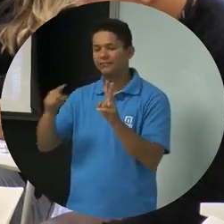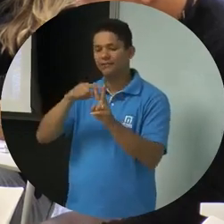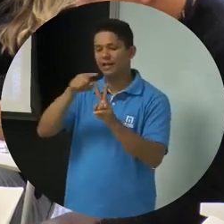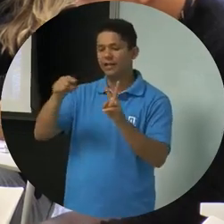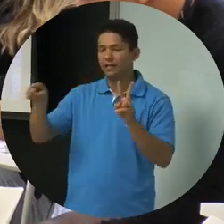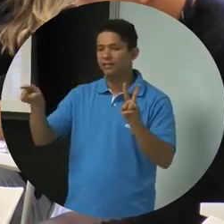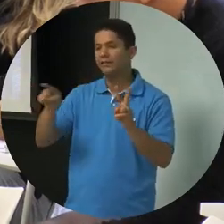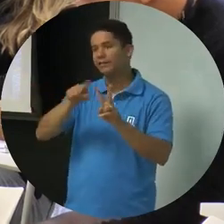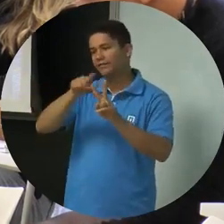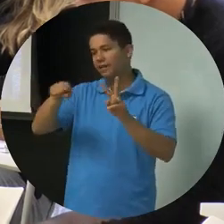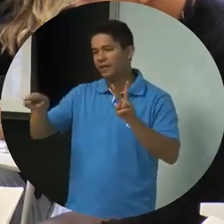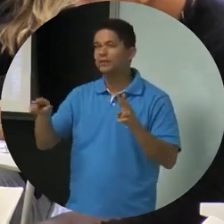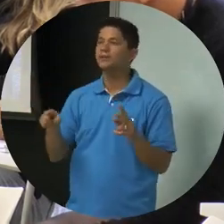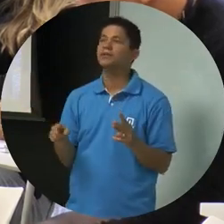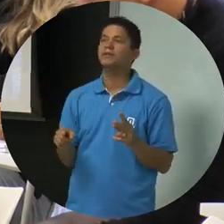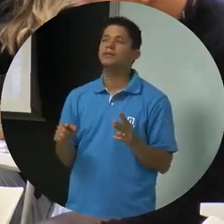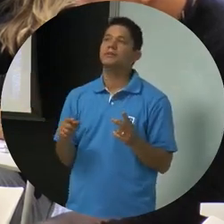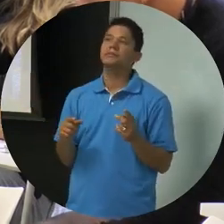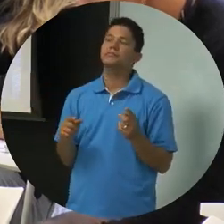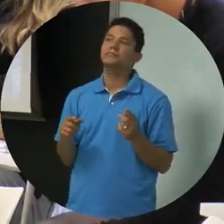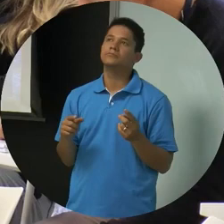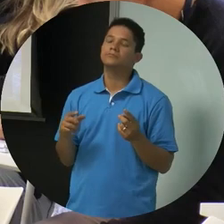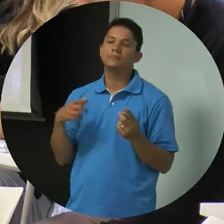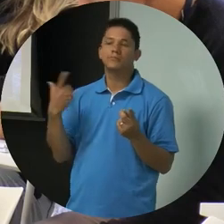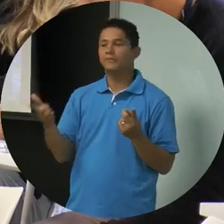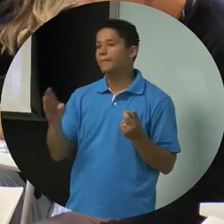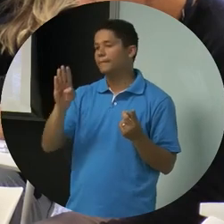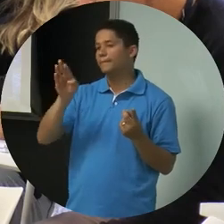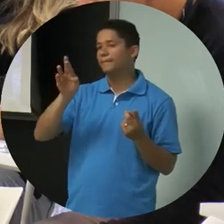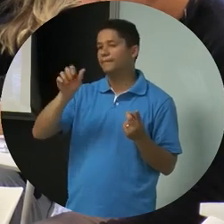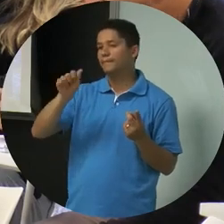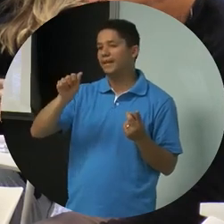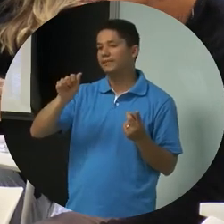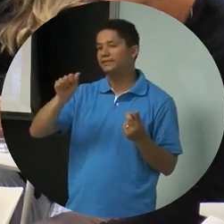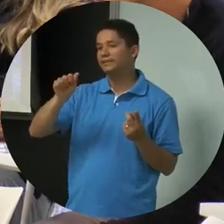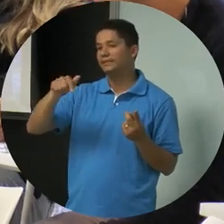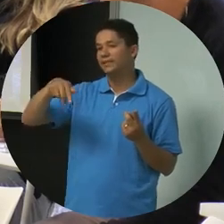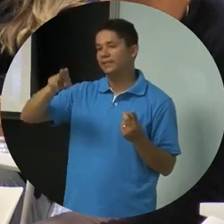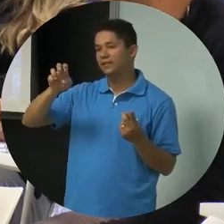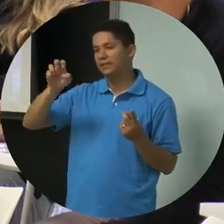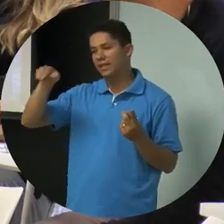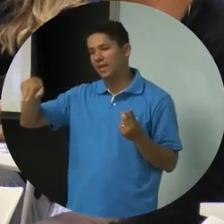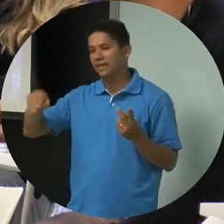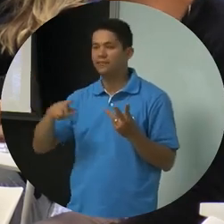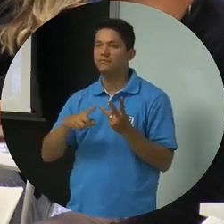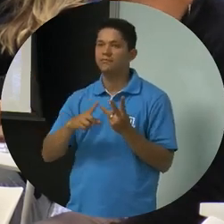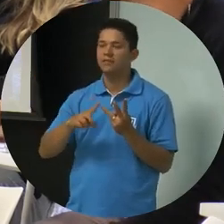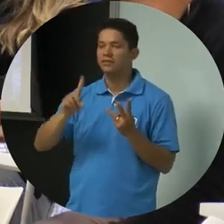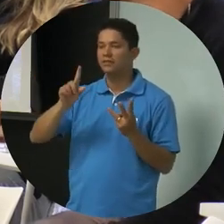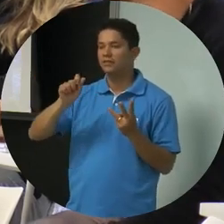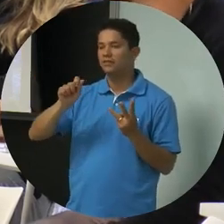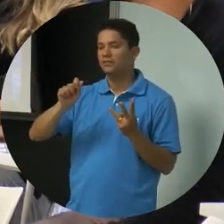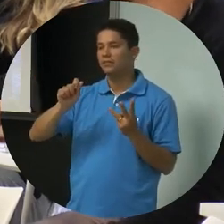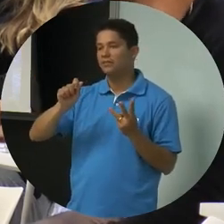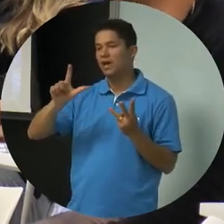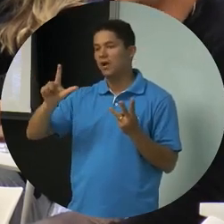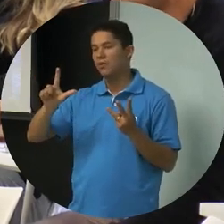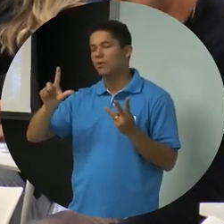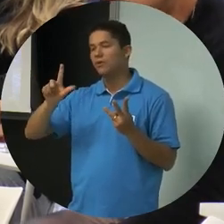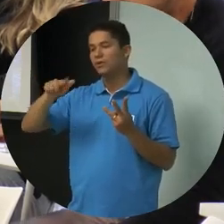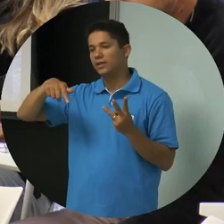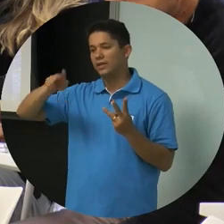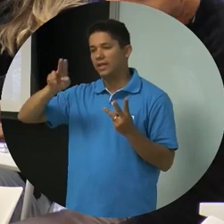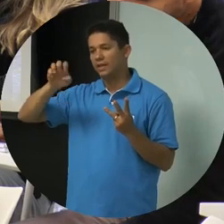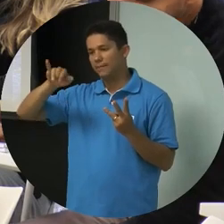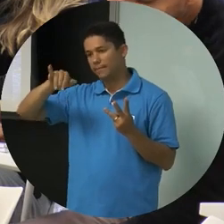infraestrutura, muita coisa na Braskem, na Dow Chemical. Se você tiver a